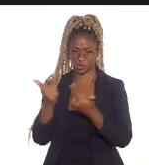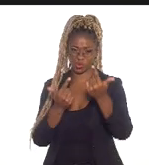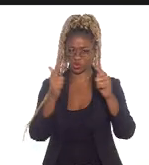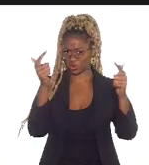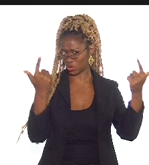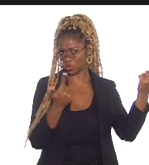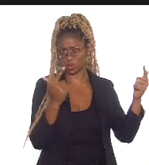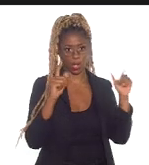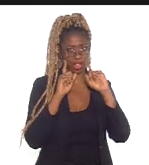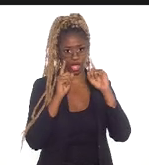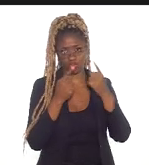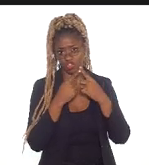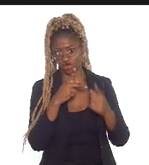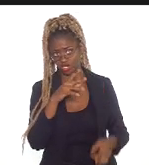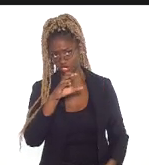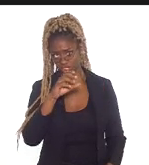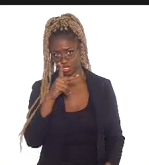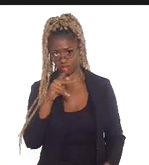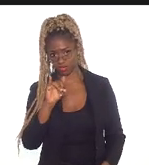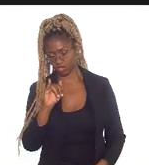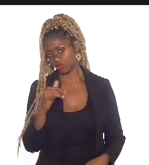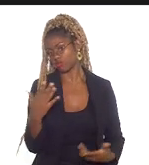em outras reuniões da CPI.